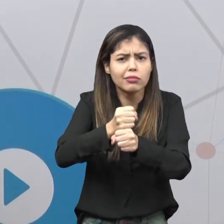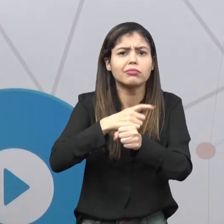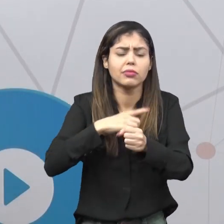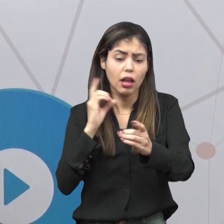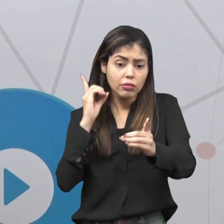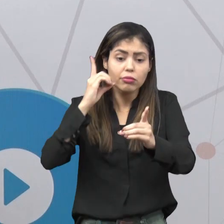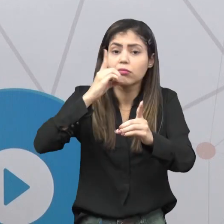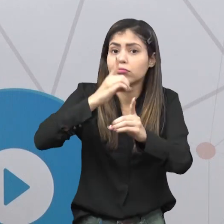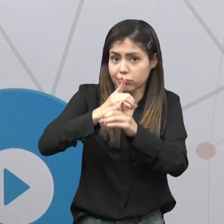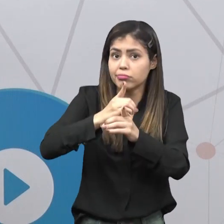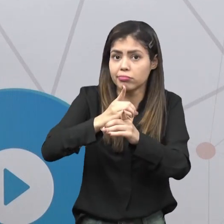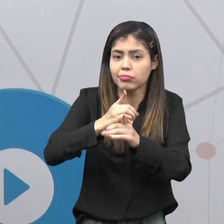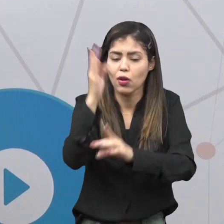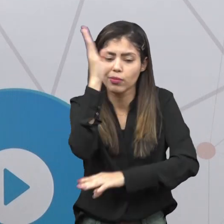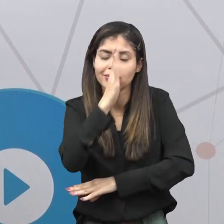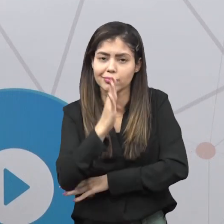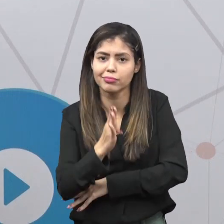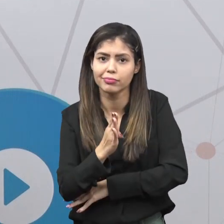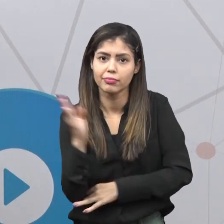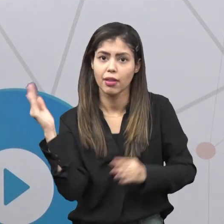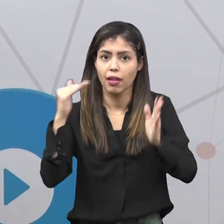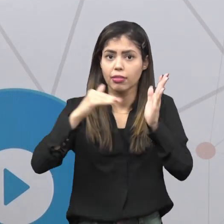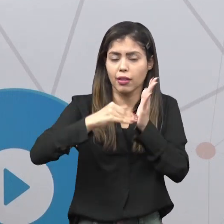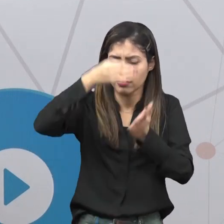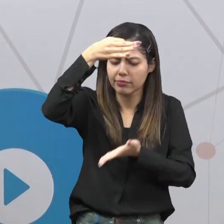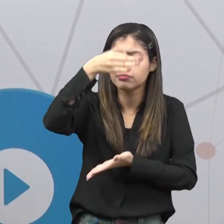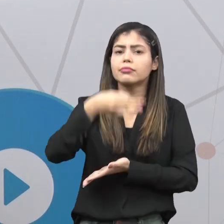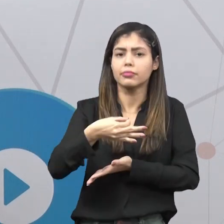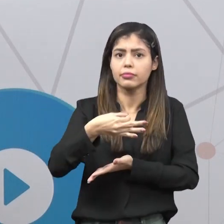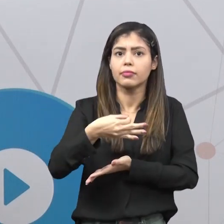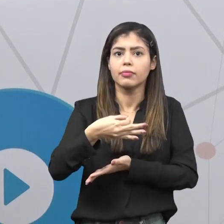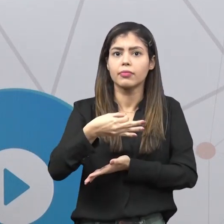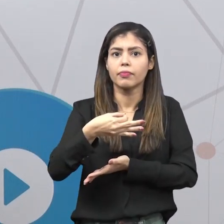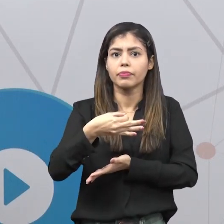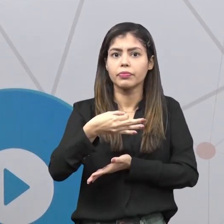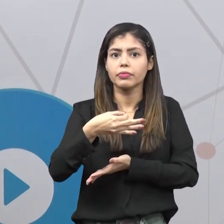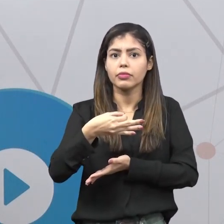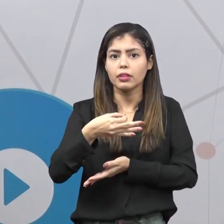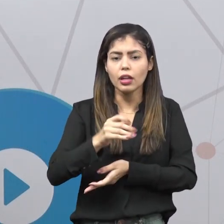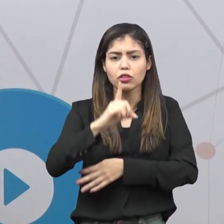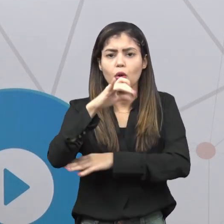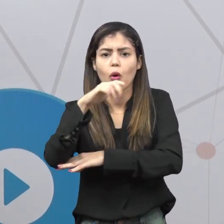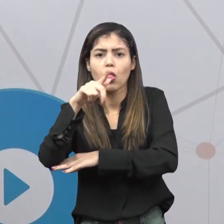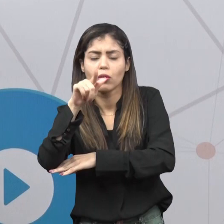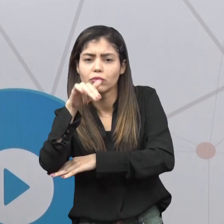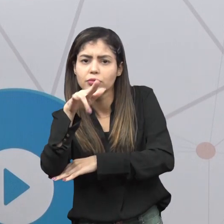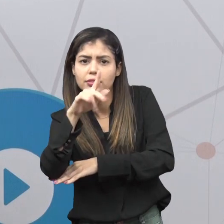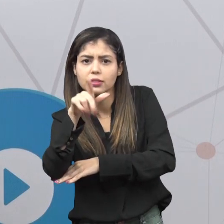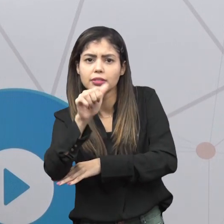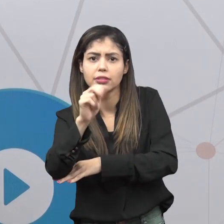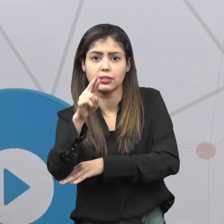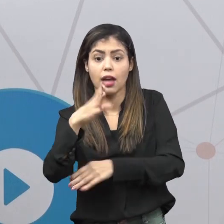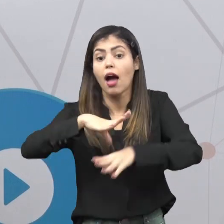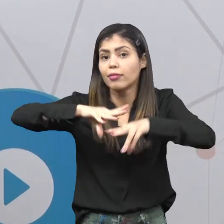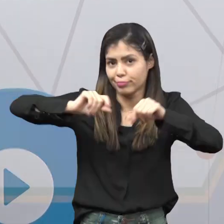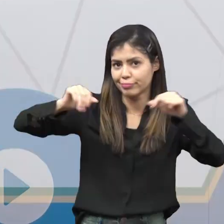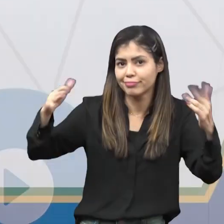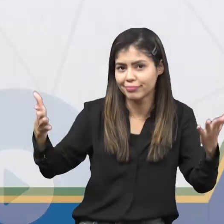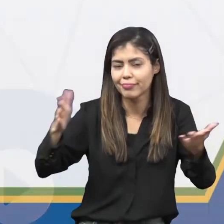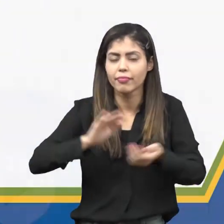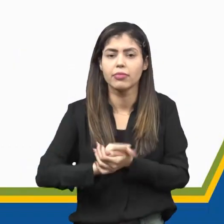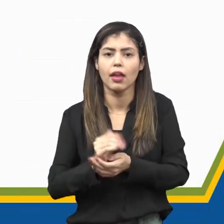Brasil é descoberto, até que de fato a gente tem a intenção de colonizar então essa terra.